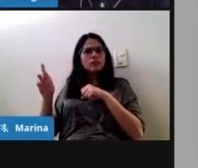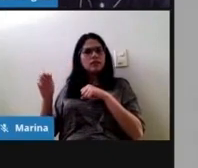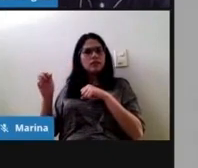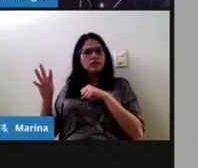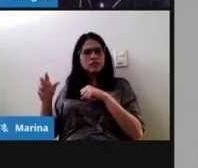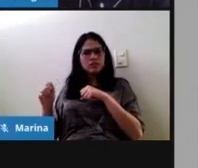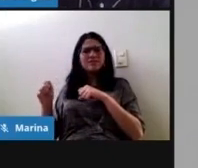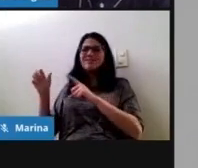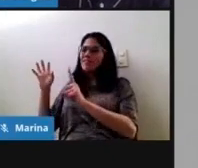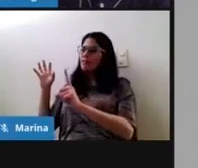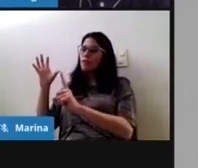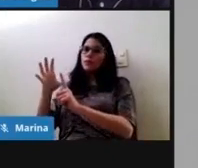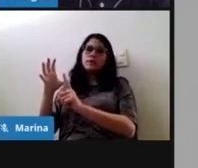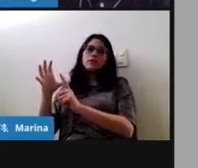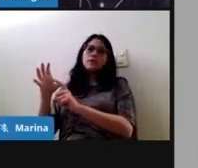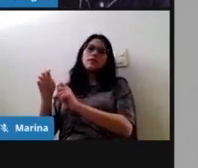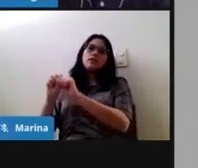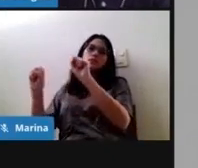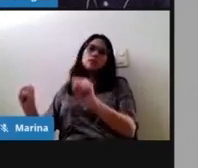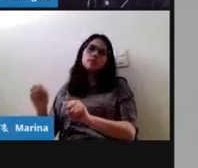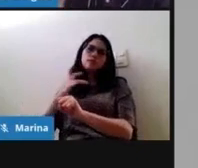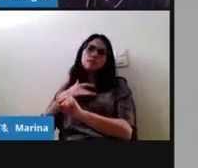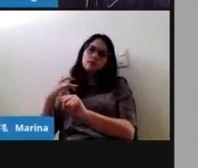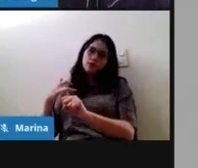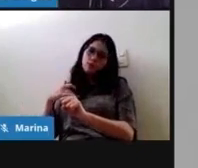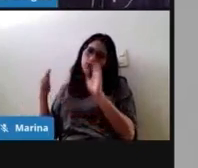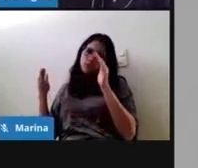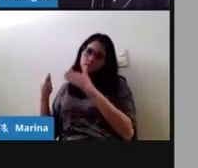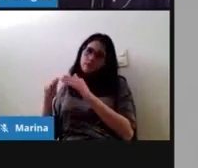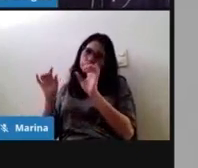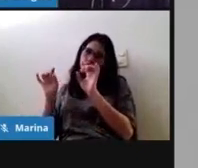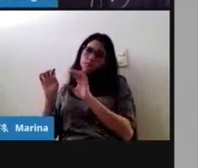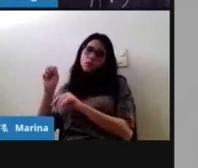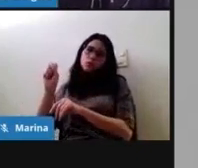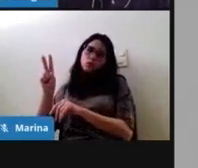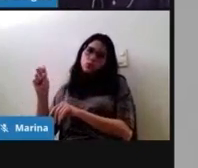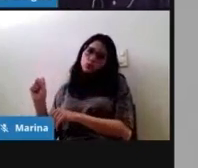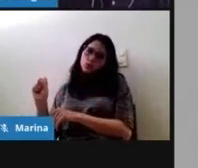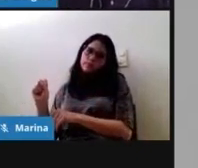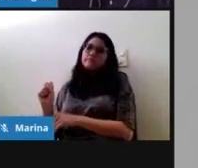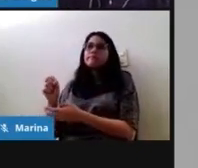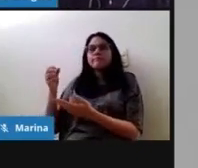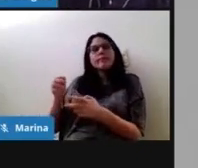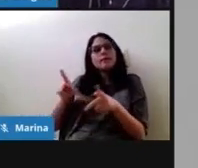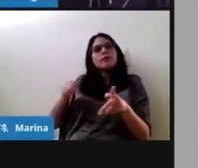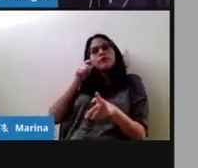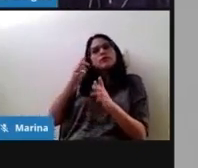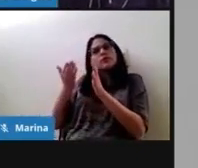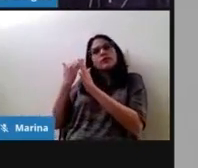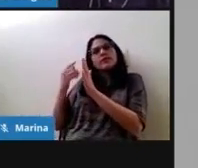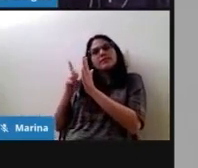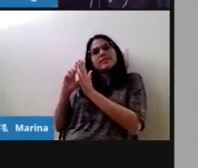nosso sistema de saúde, em especial aí o SUS, que como a professora Catarina apresentou